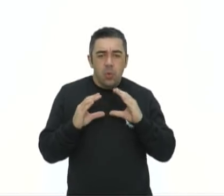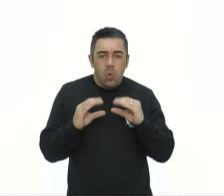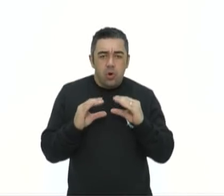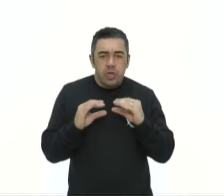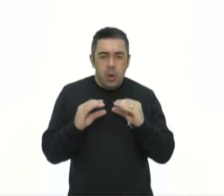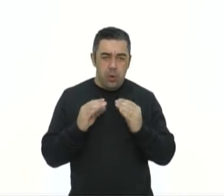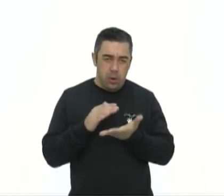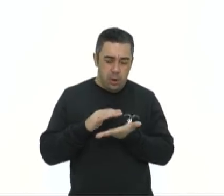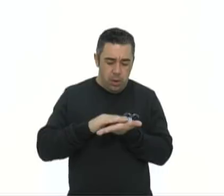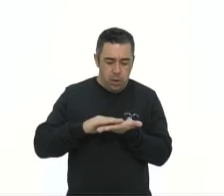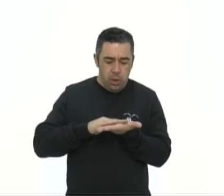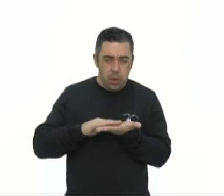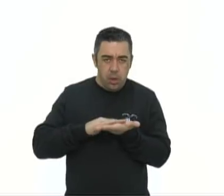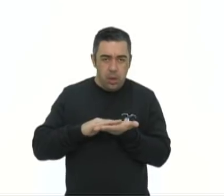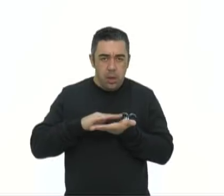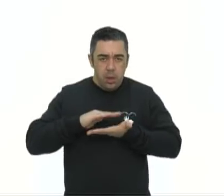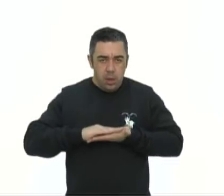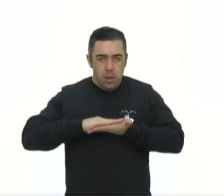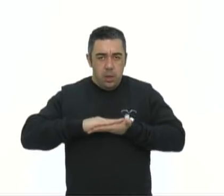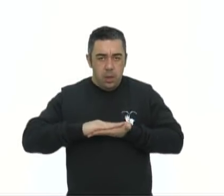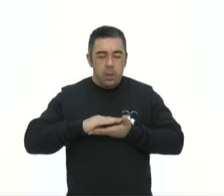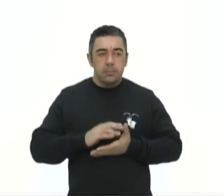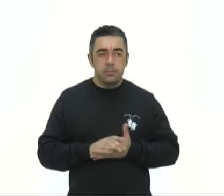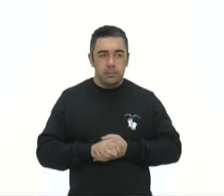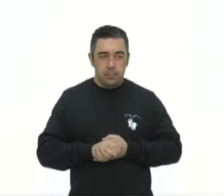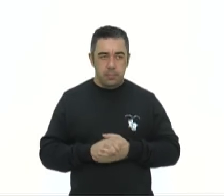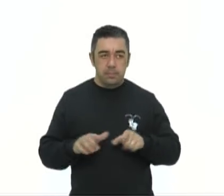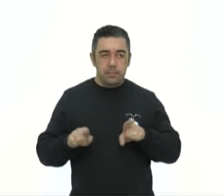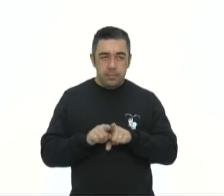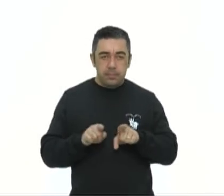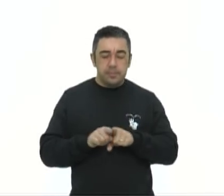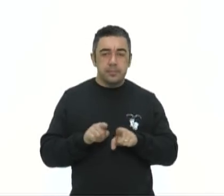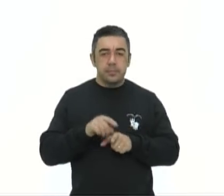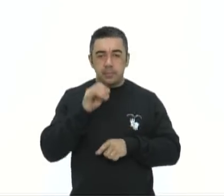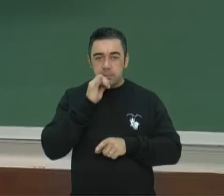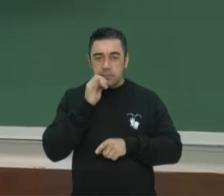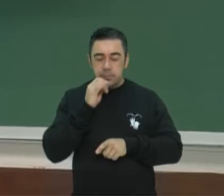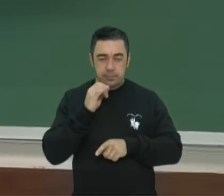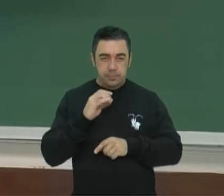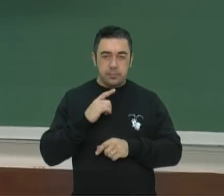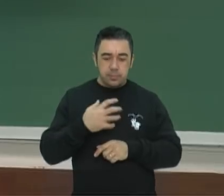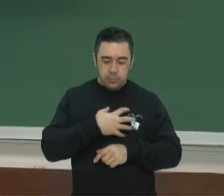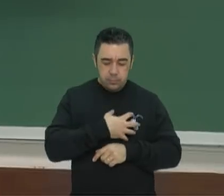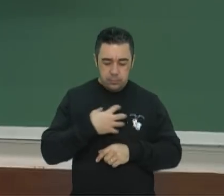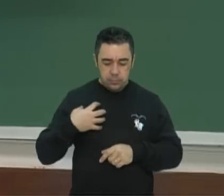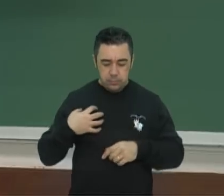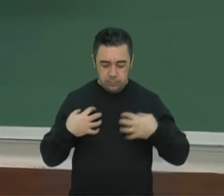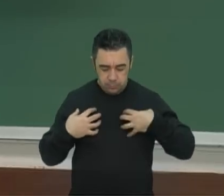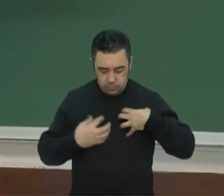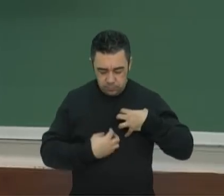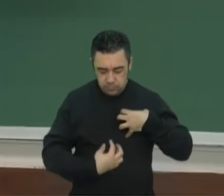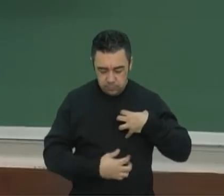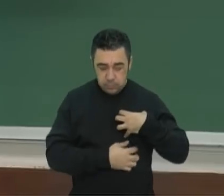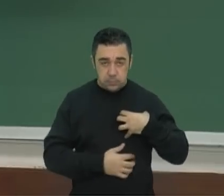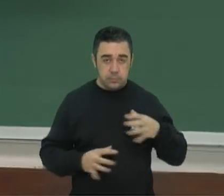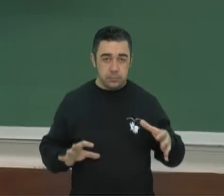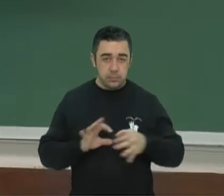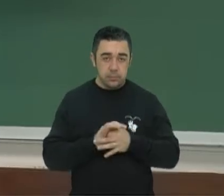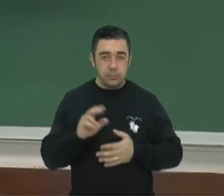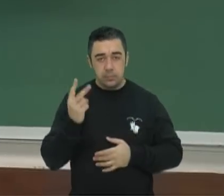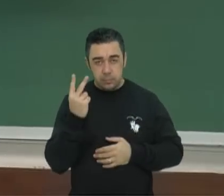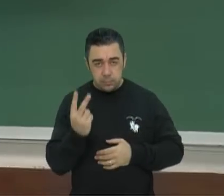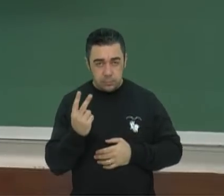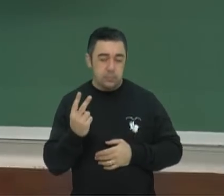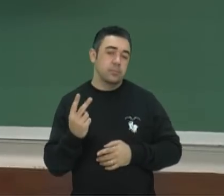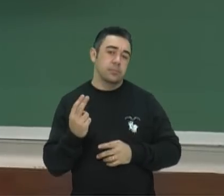fosse um colchãozinho ali amortecendo, né? Preenchendo também espaços entre órgãos, né? E fazendo a ligação entre dois tecidos